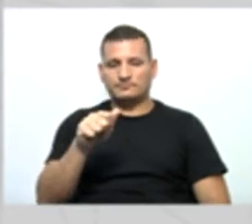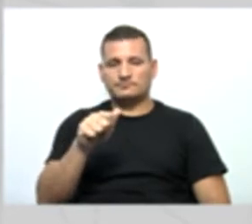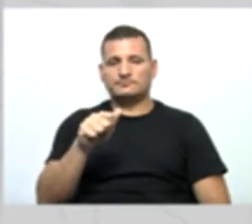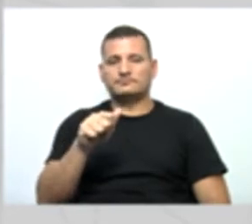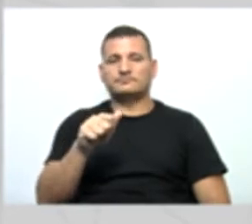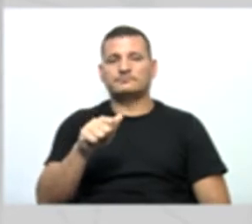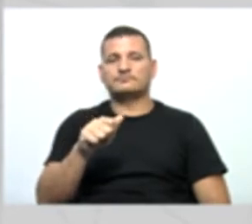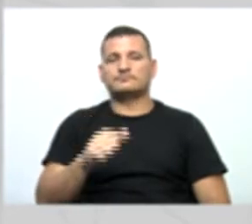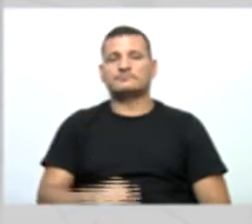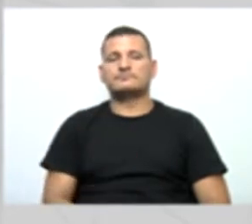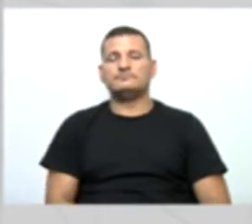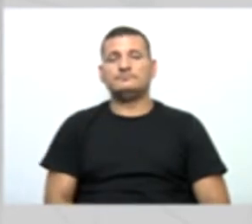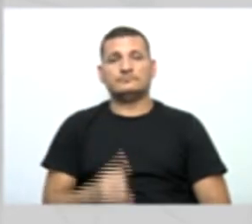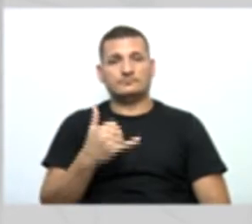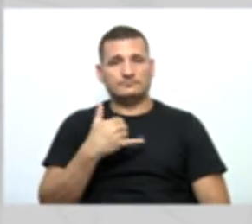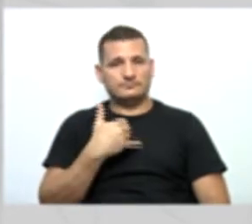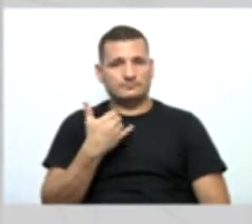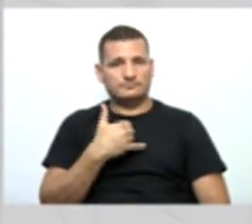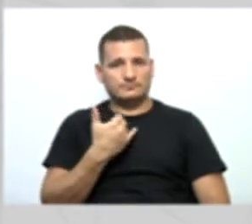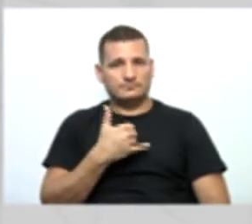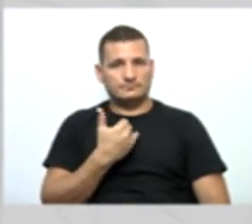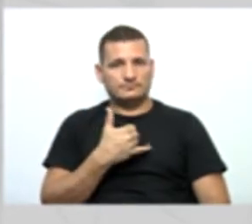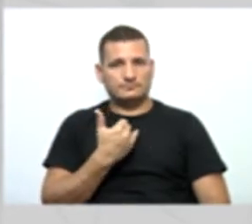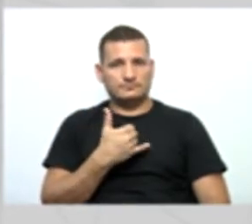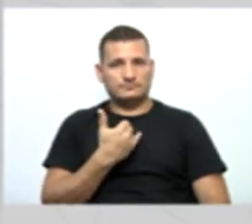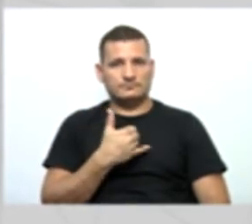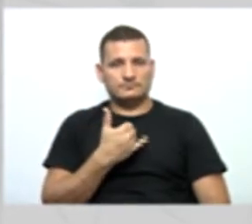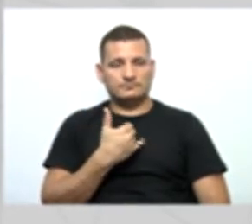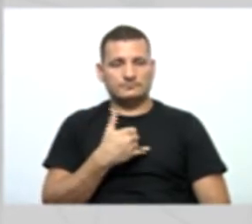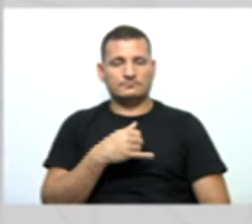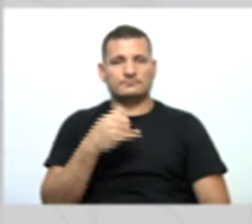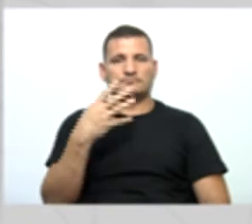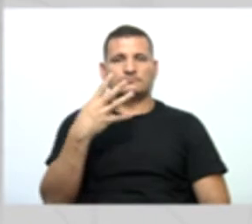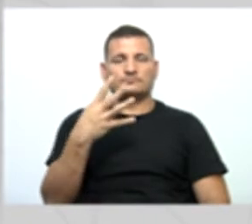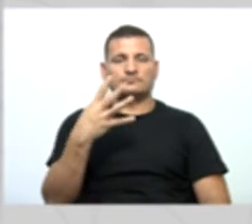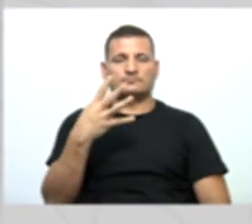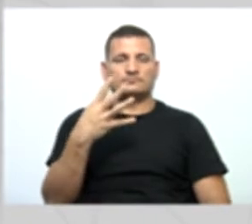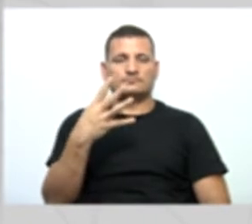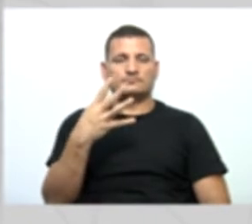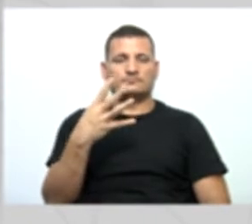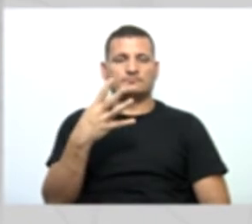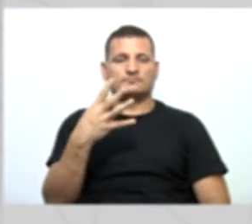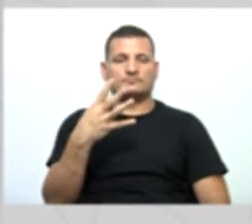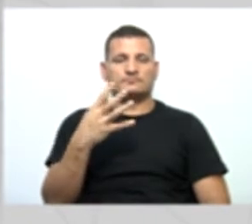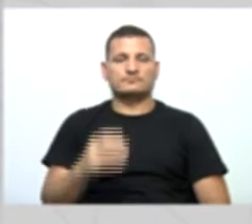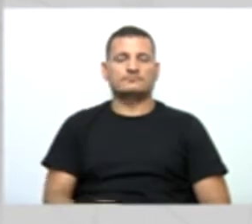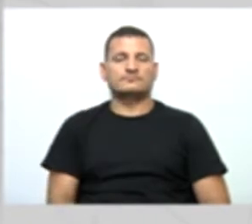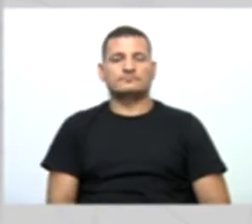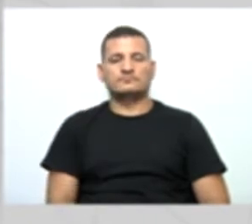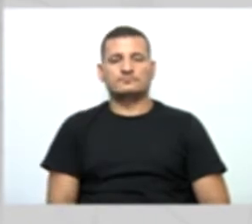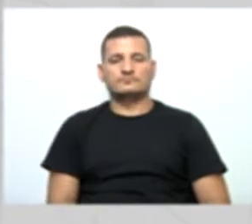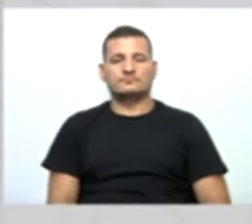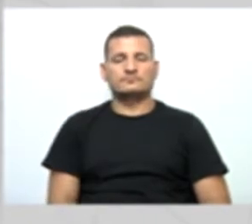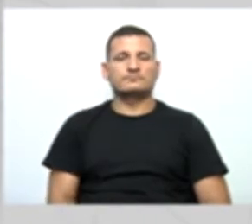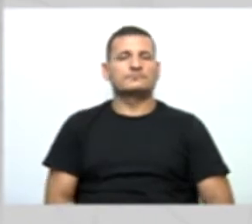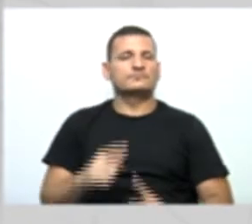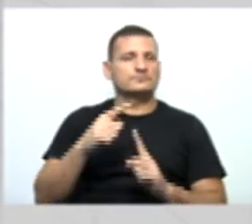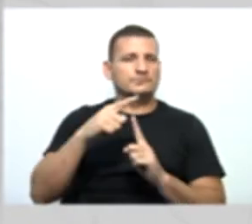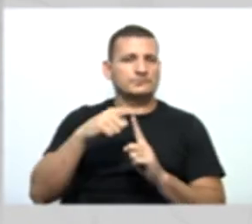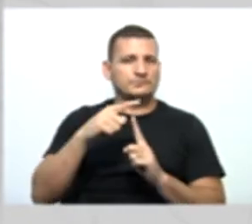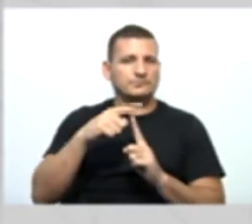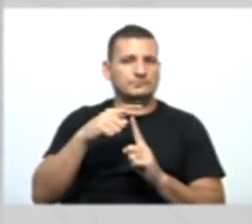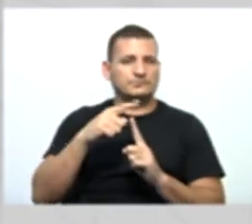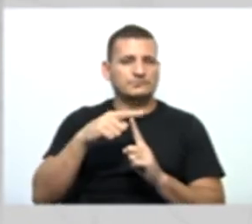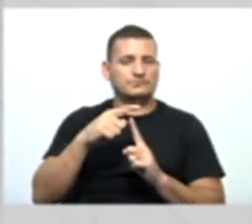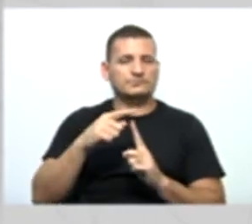Belinha. A idade da Belinha, vamos colocar aqui 4 anos. Belinha já tem 4 anos. A raça, vamos dizer que